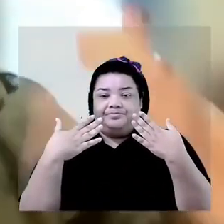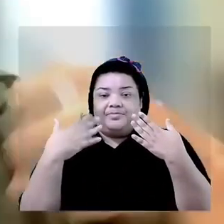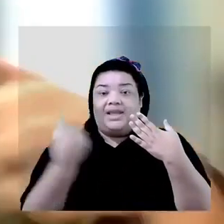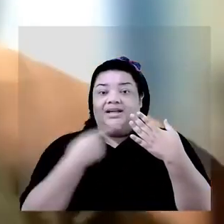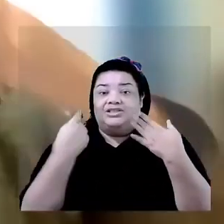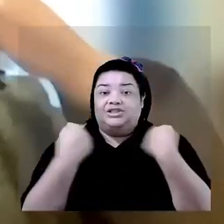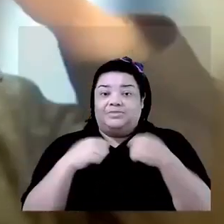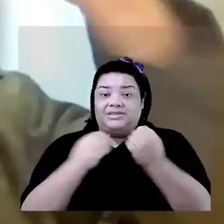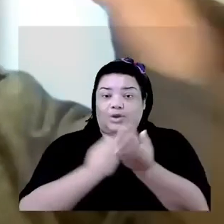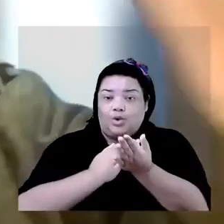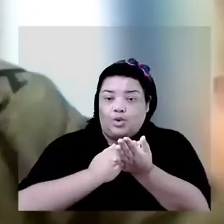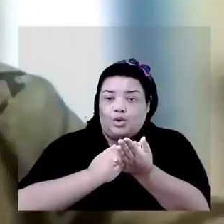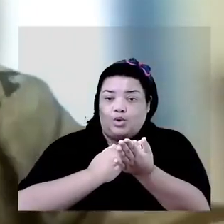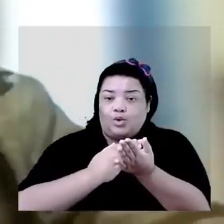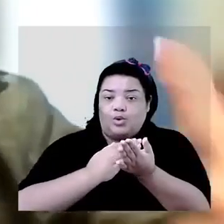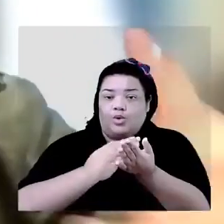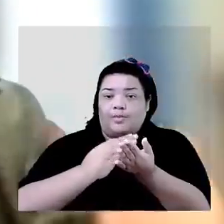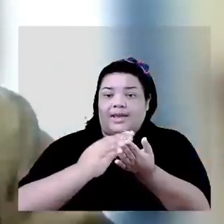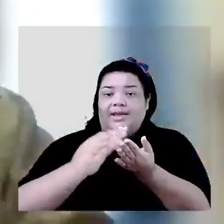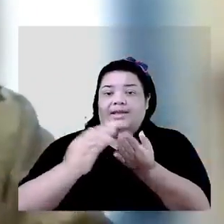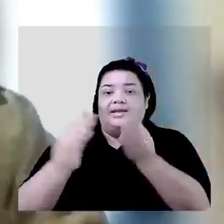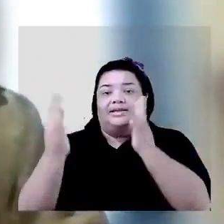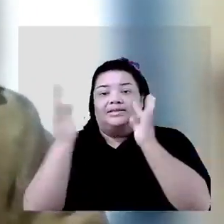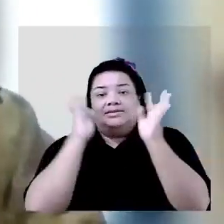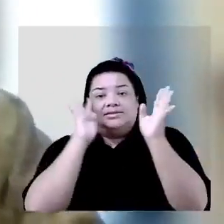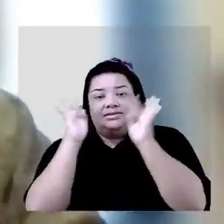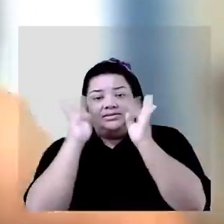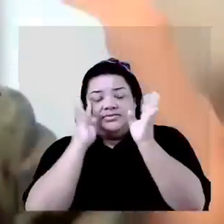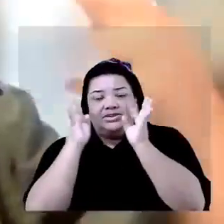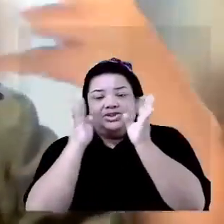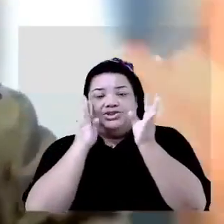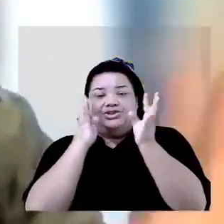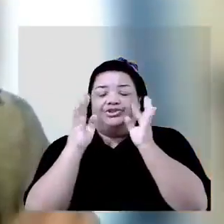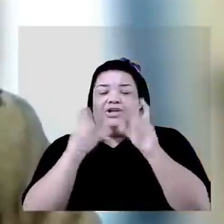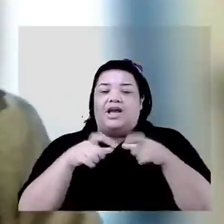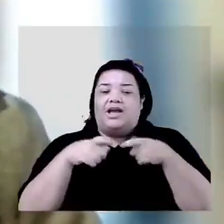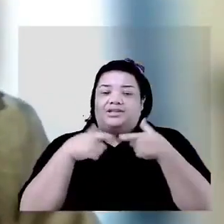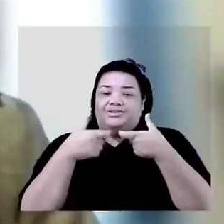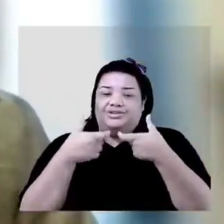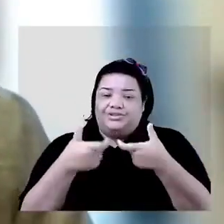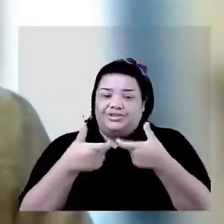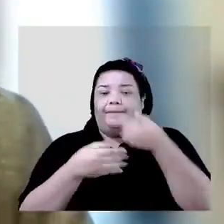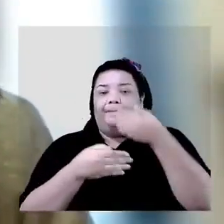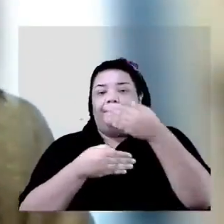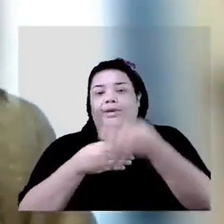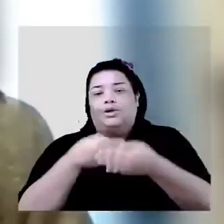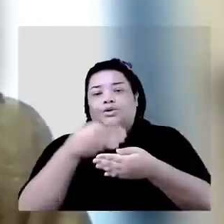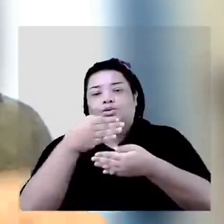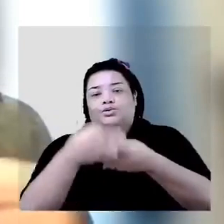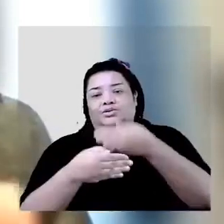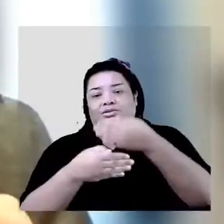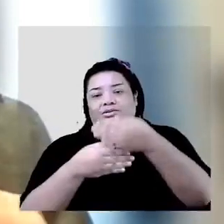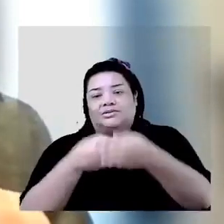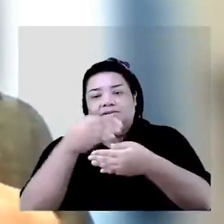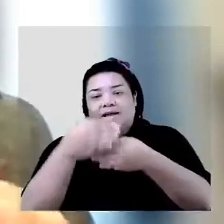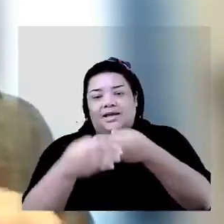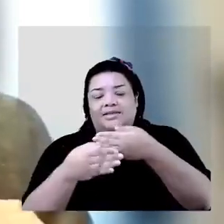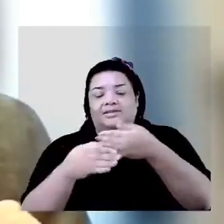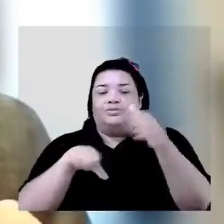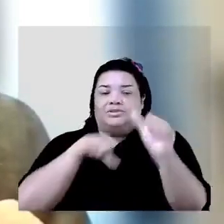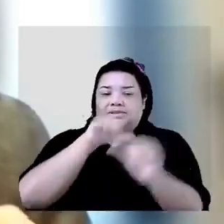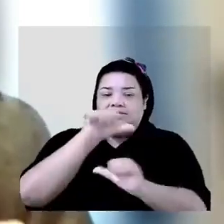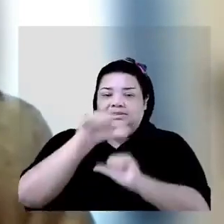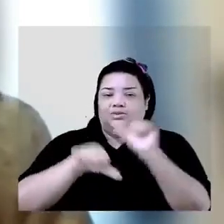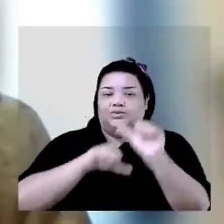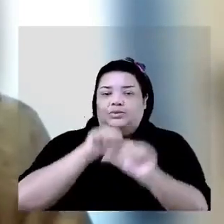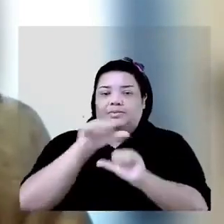começar a pensar e começar a agir nesse processo de transformação, porque ele parece simples,